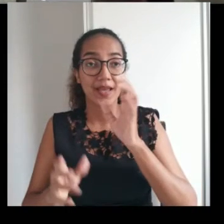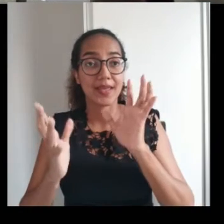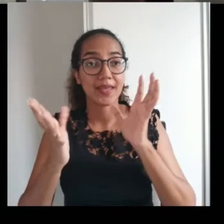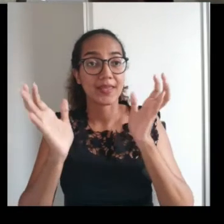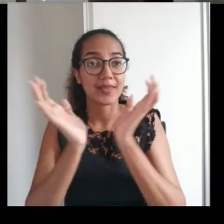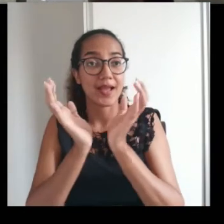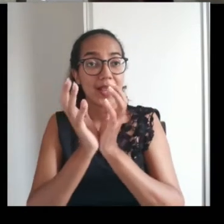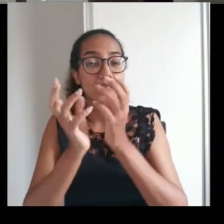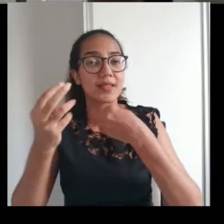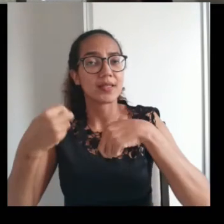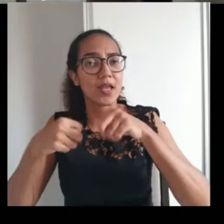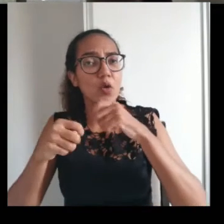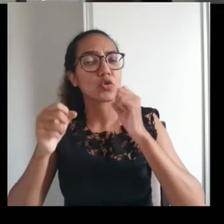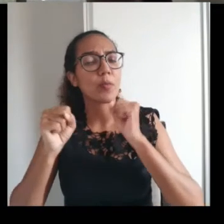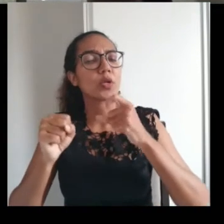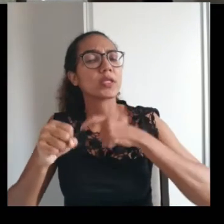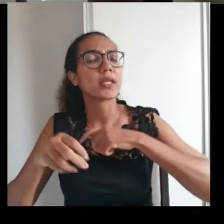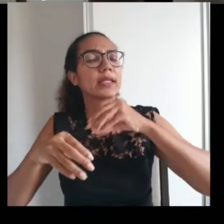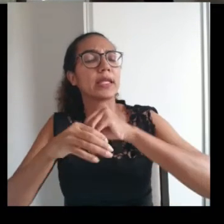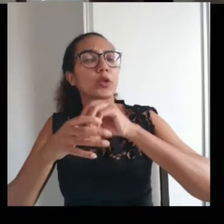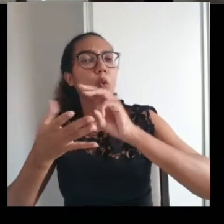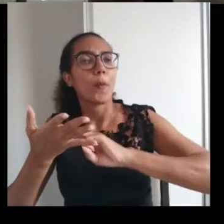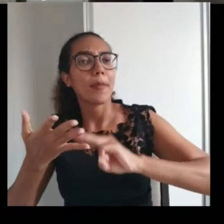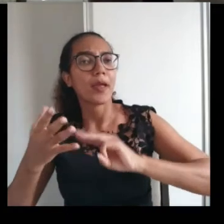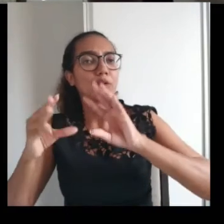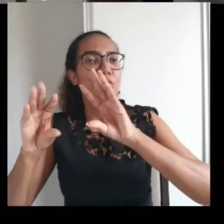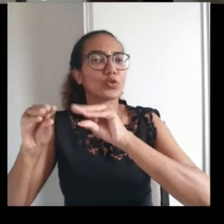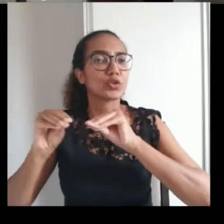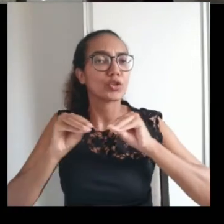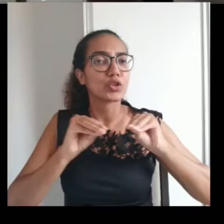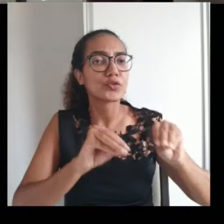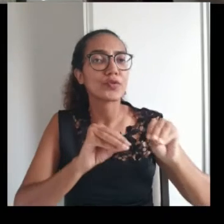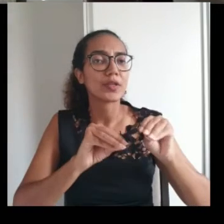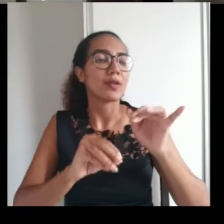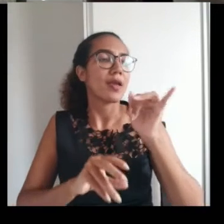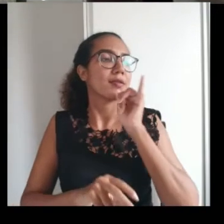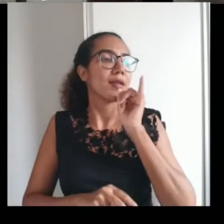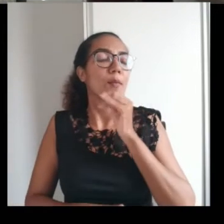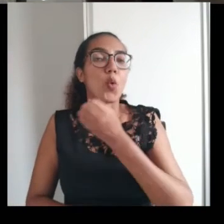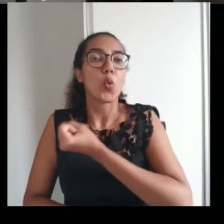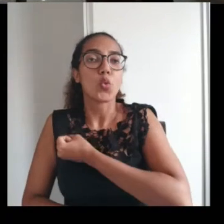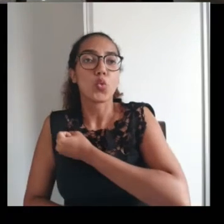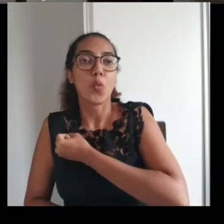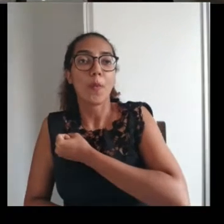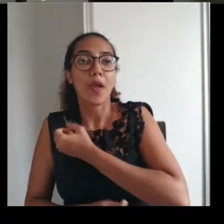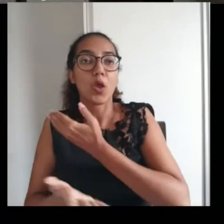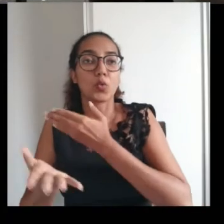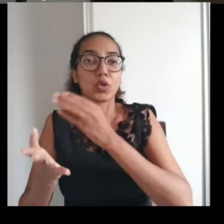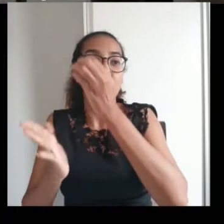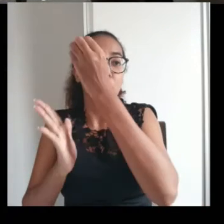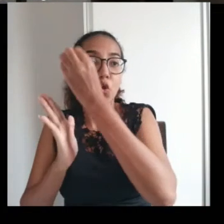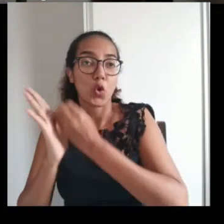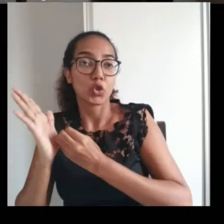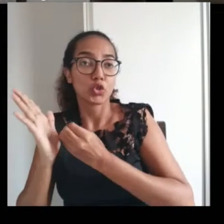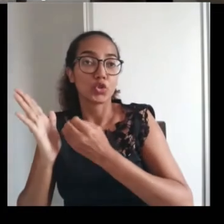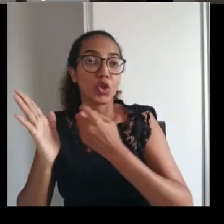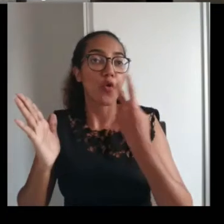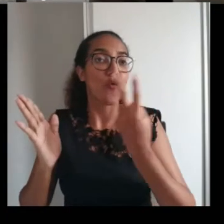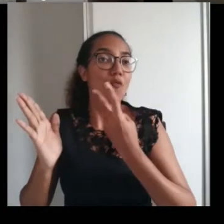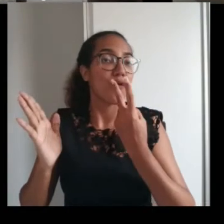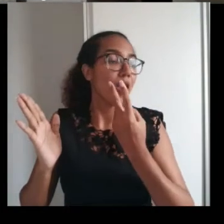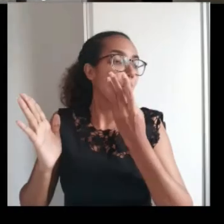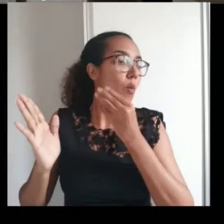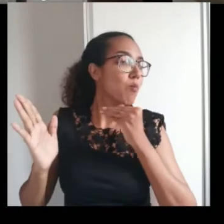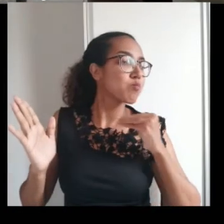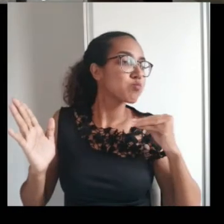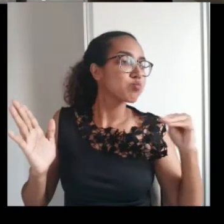métodos transferir, né? Ou seja, recebe o número de origem da conta, o número da conta de destino e um valor a ser transferido. Aí vejam